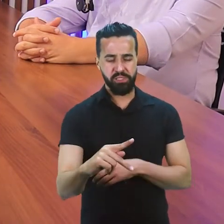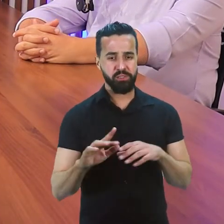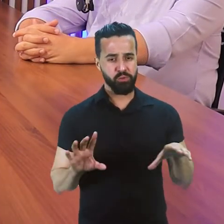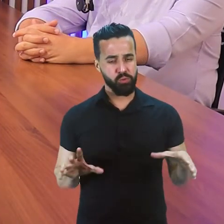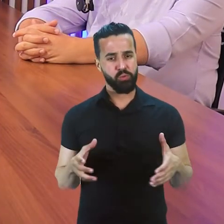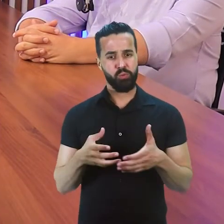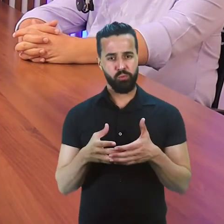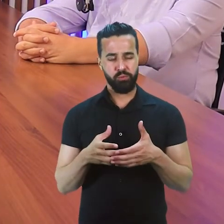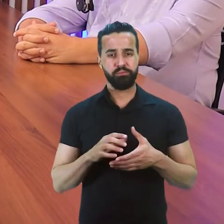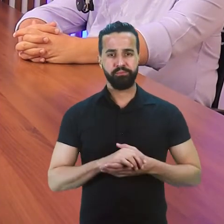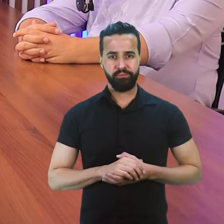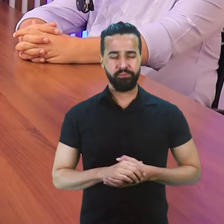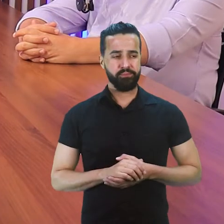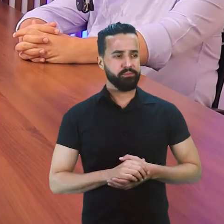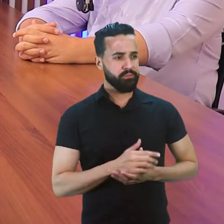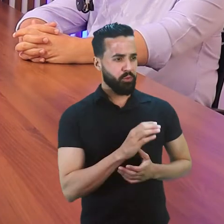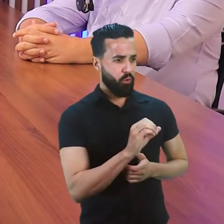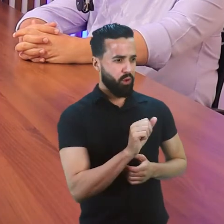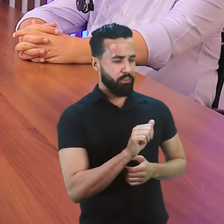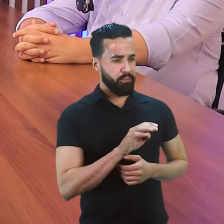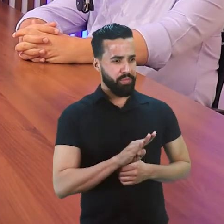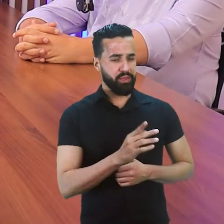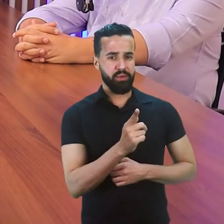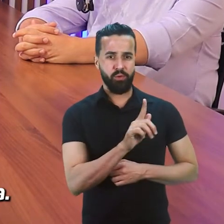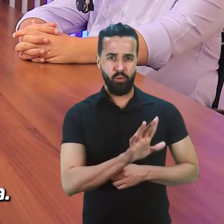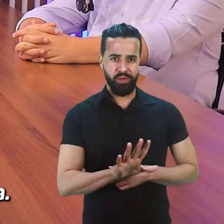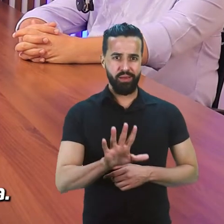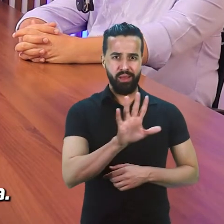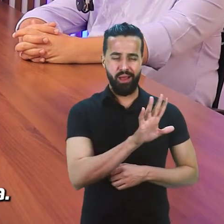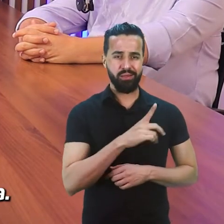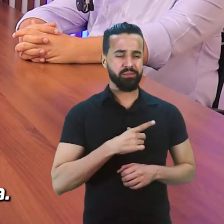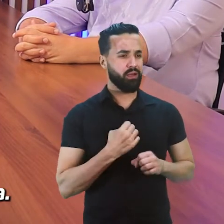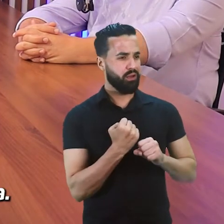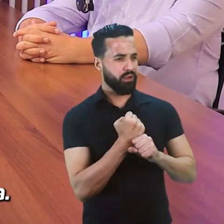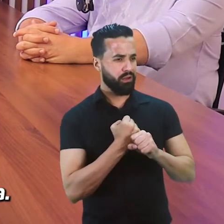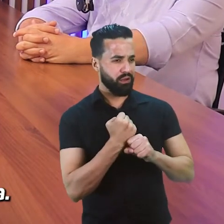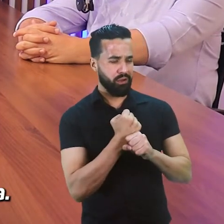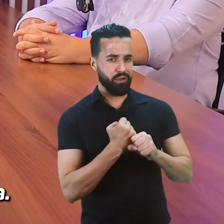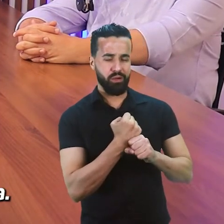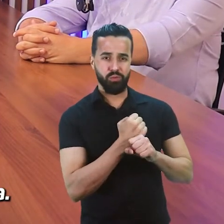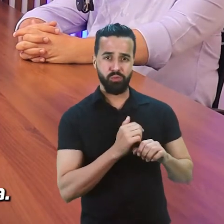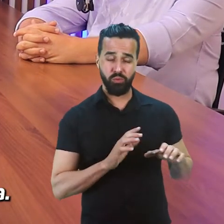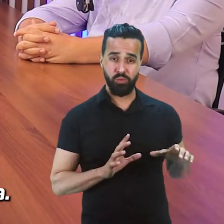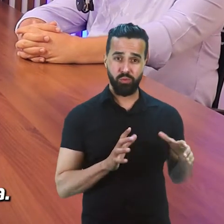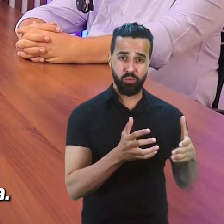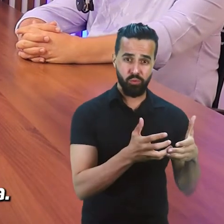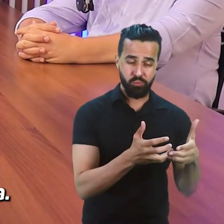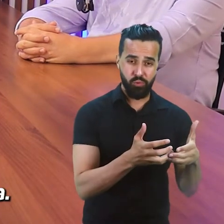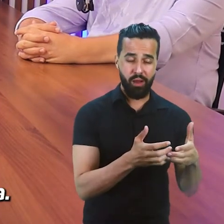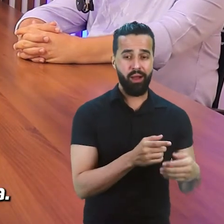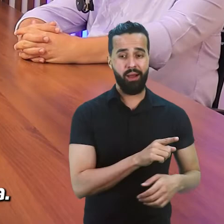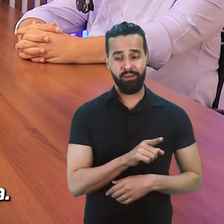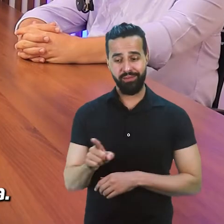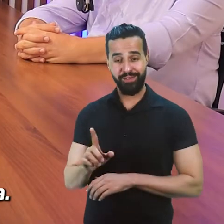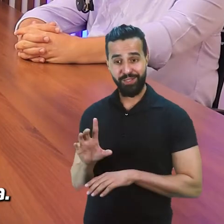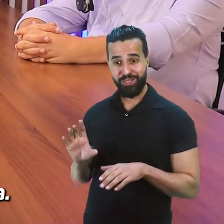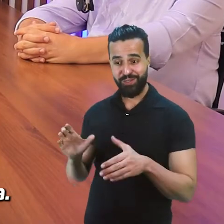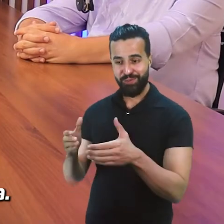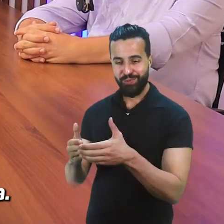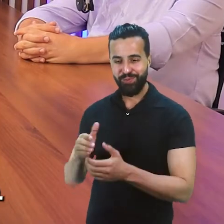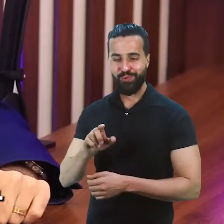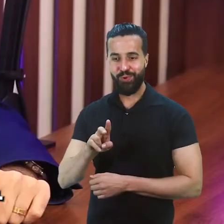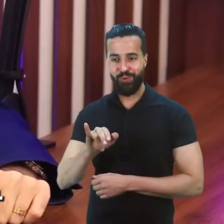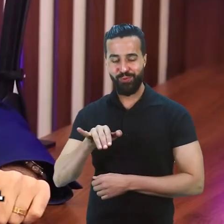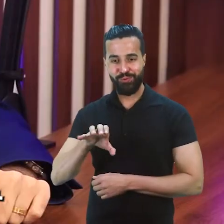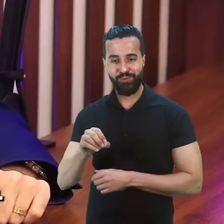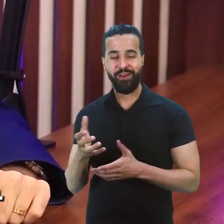OAB aqui em Goiás estava com um grupo que estava aí há muitos anos e o Lúcio Flávio se propunha a quebrar essa